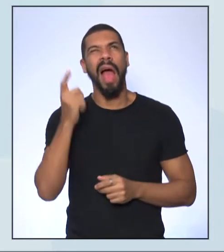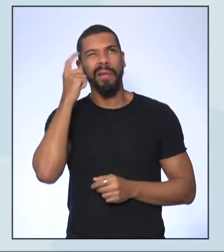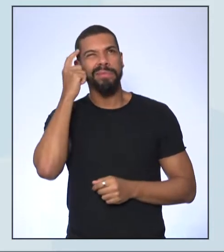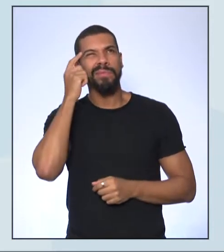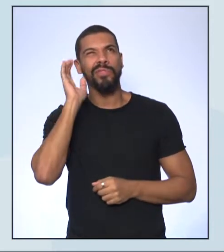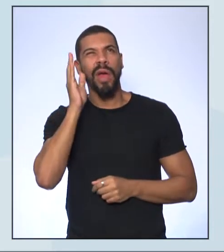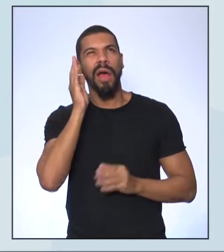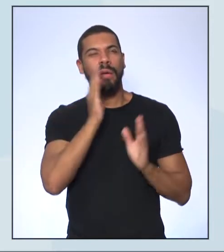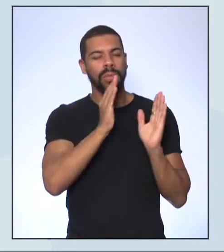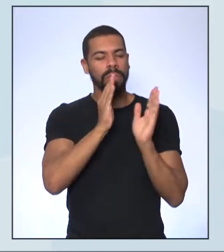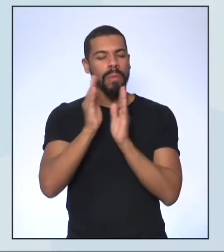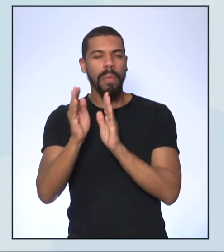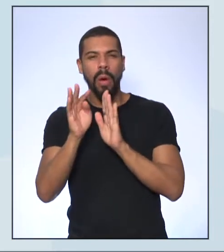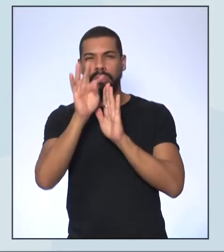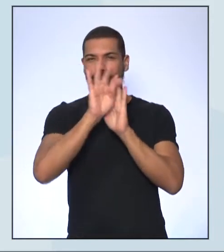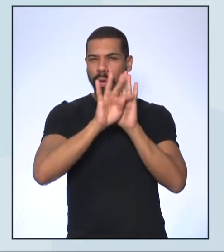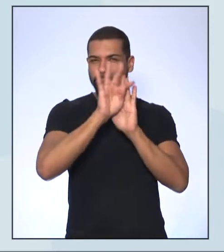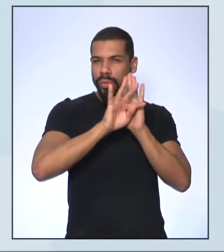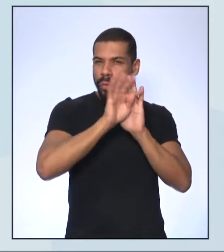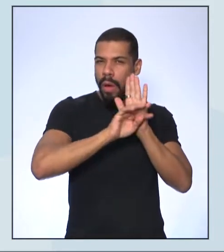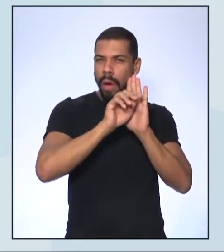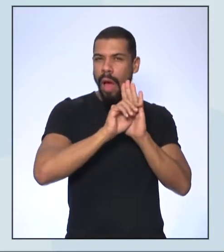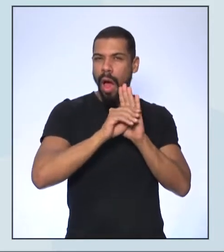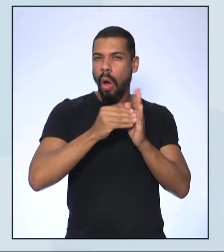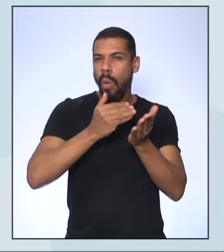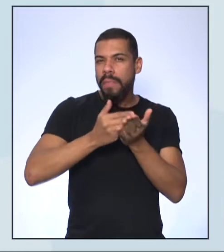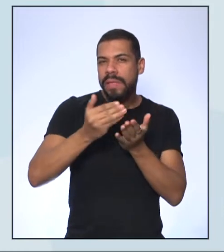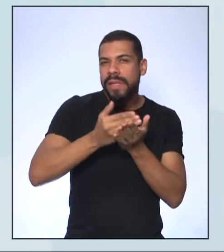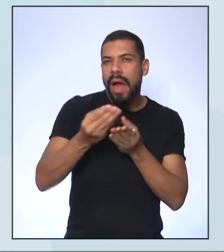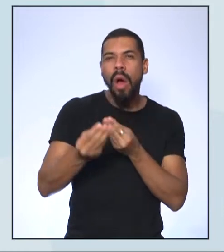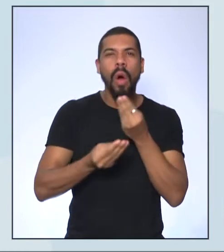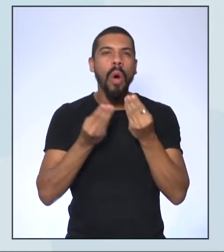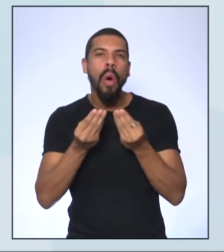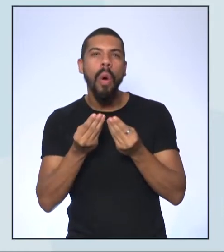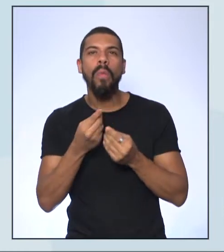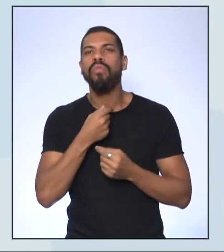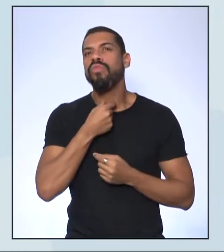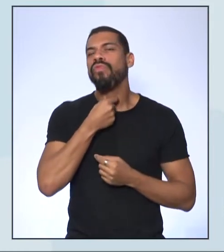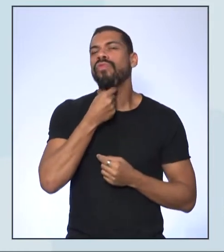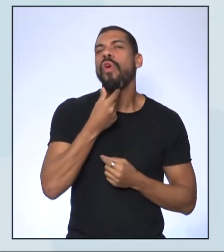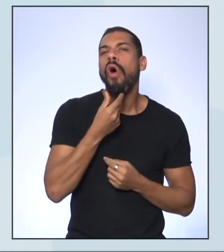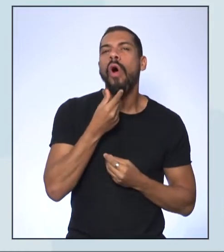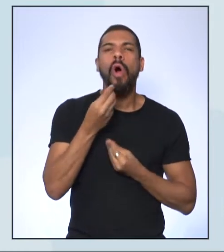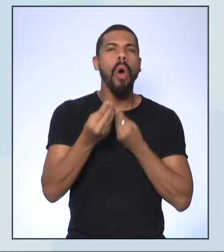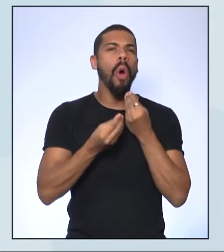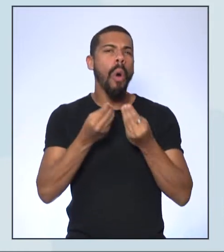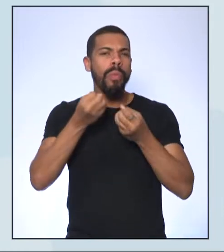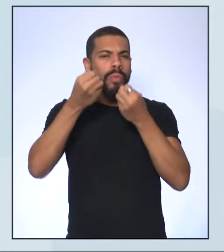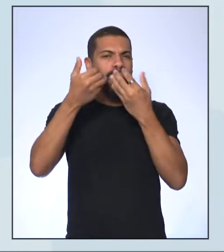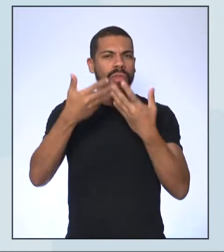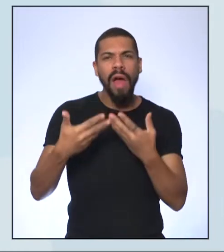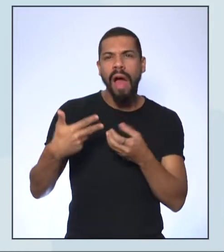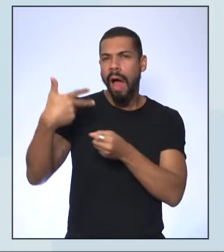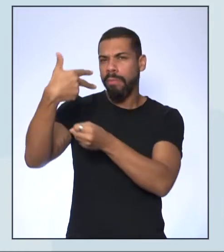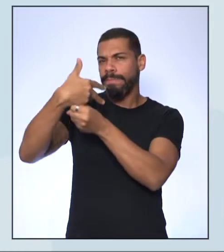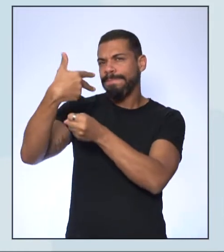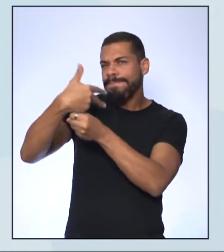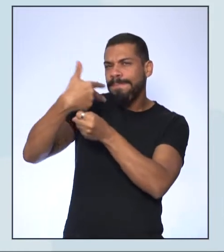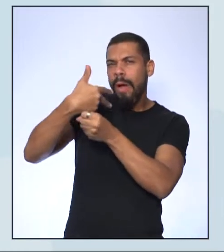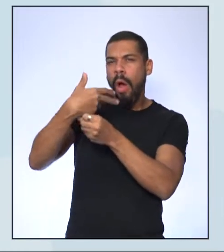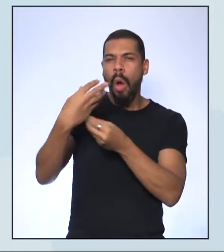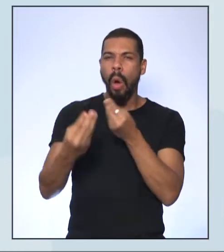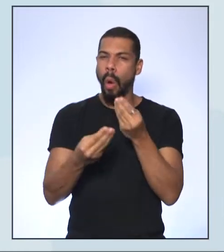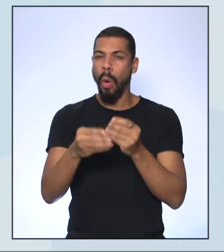roteiro para produzir. E aí eu vou começar a gravar, eu vou ter que pensar em qual o tom de fala, qual a entonação. Hoje você tem a facilidade de